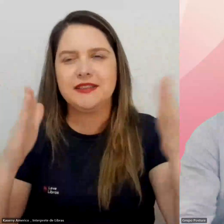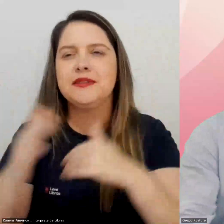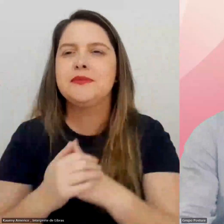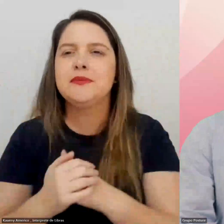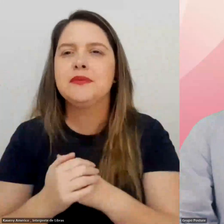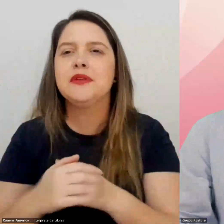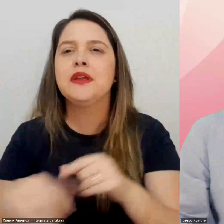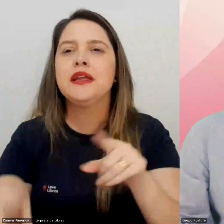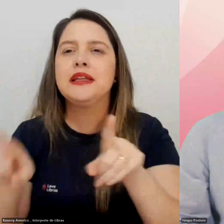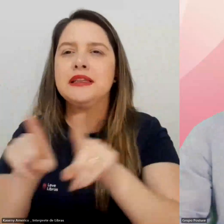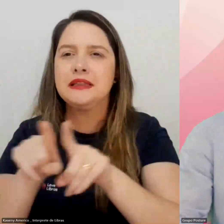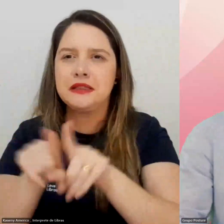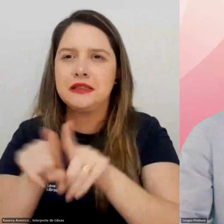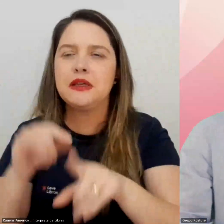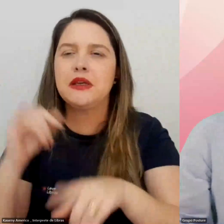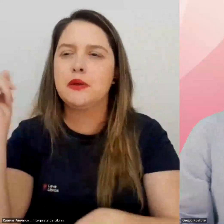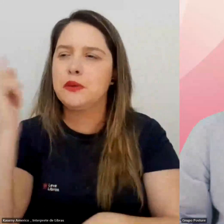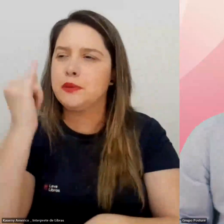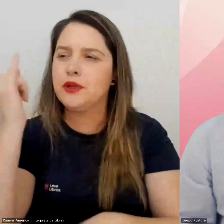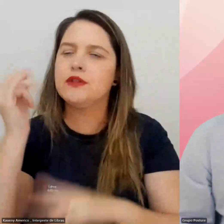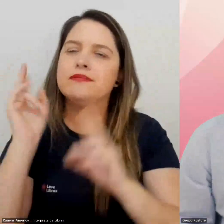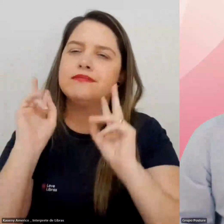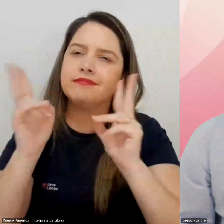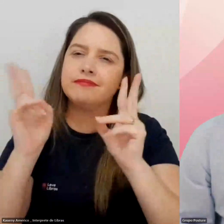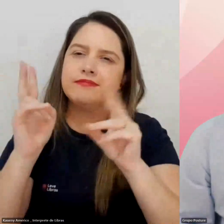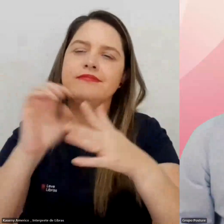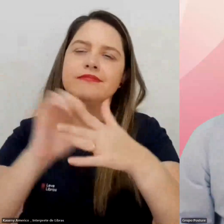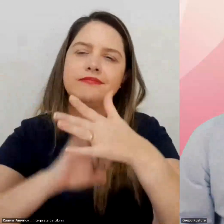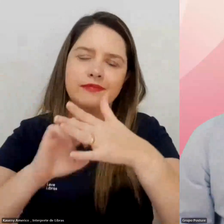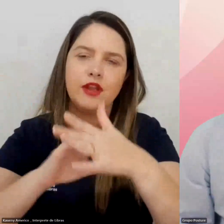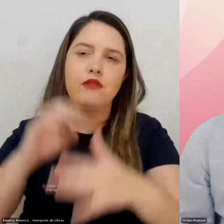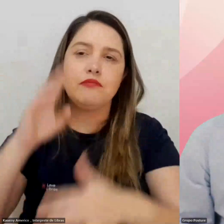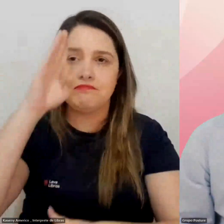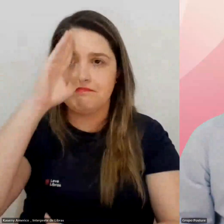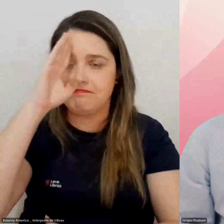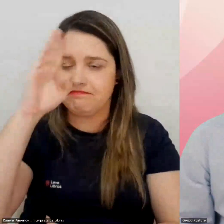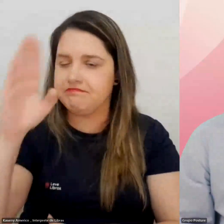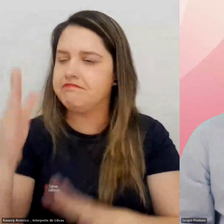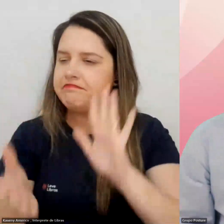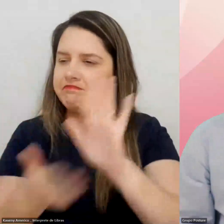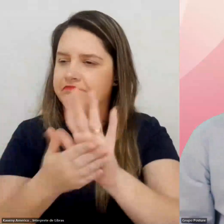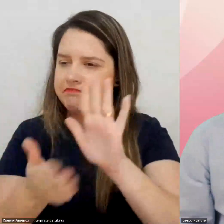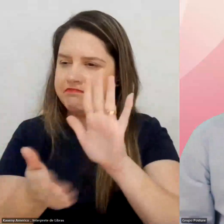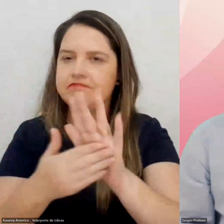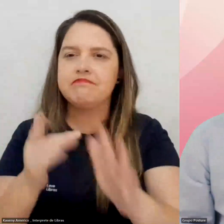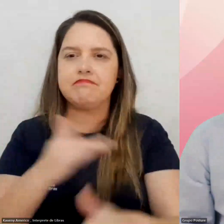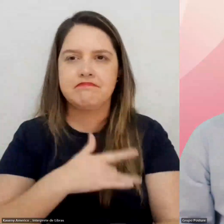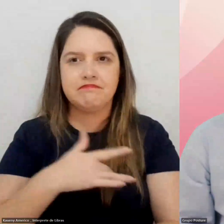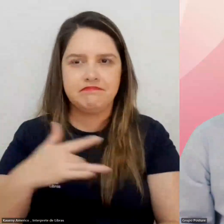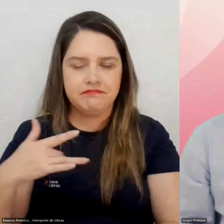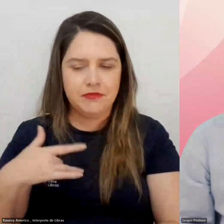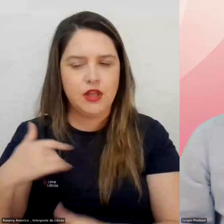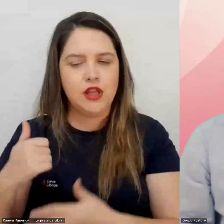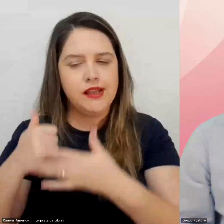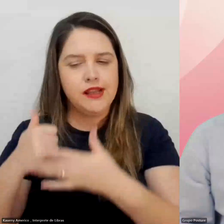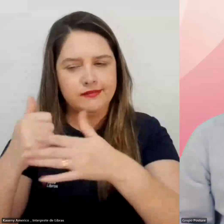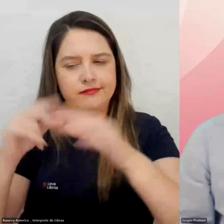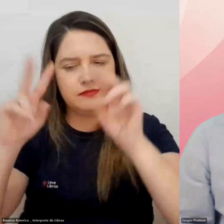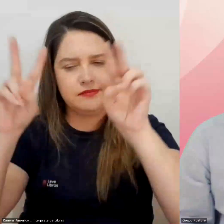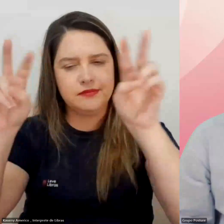Entretanto, é importante dar continuidade, né? A empresa ela tem um papel fundamental na promoção da saúde, trazer temas relevantes, mas nós temos